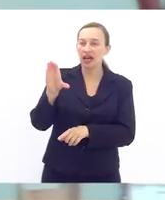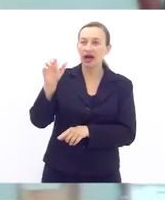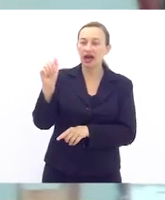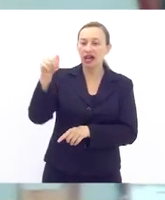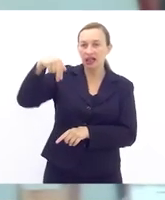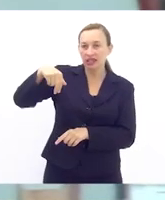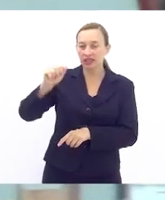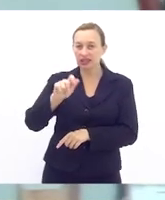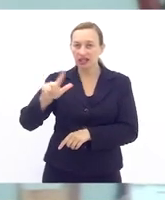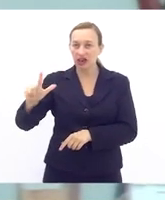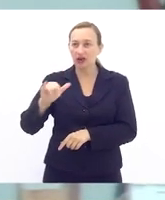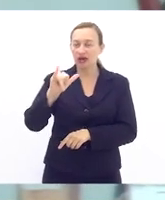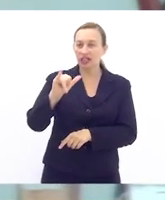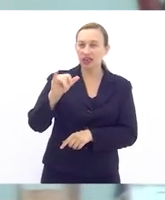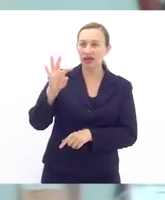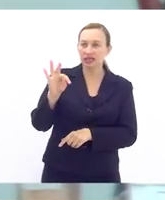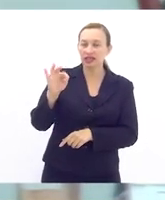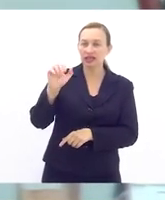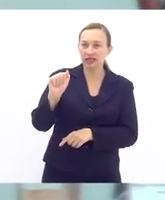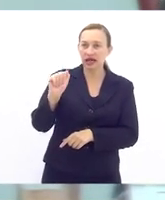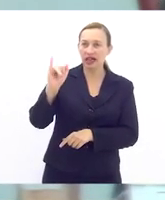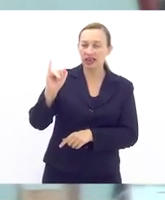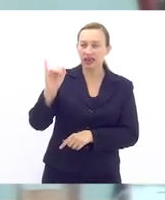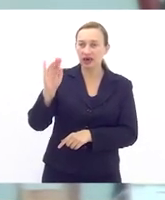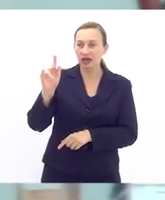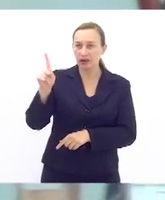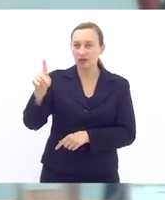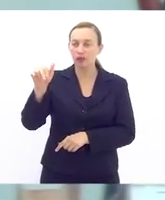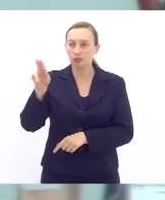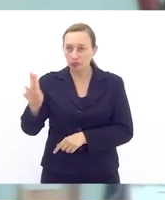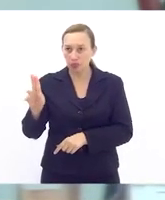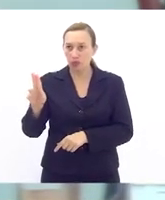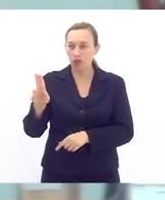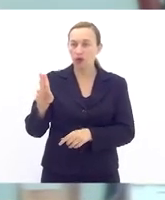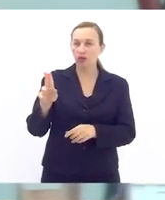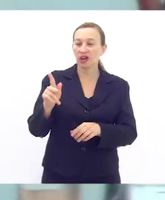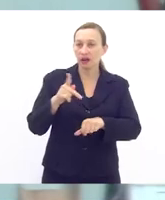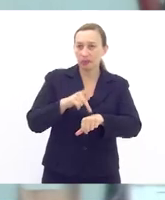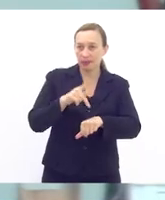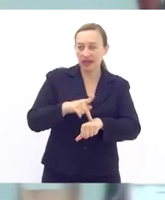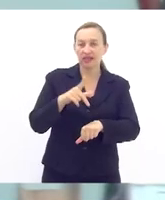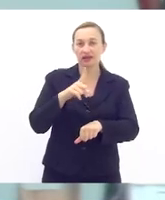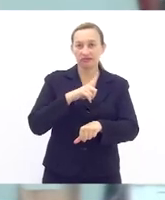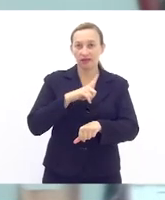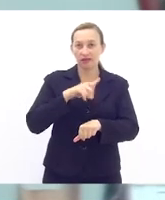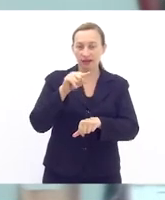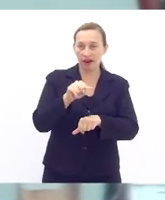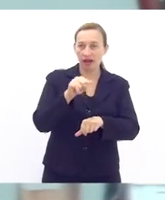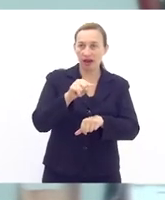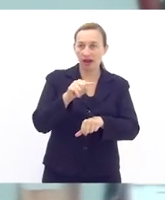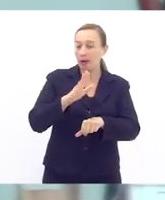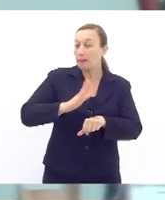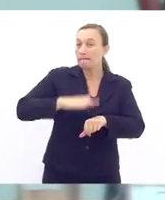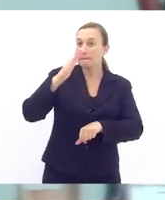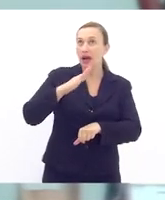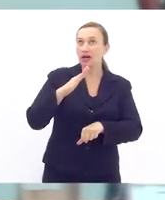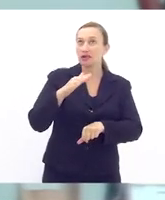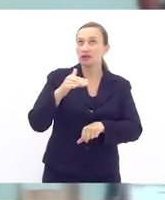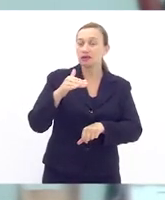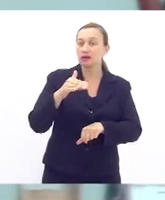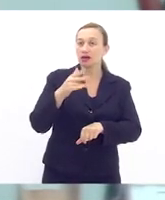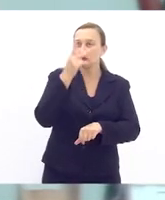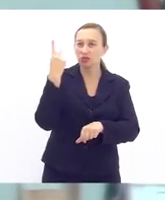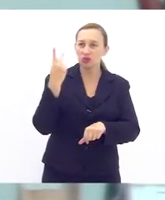1970 que seria a requalificação daquele mole de pedra que foi feito com muito mais as pessoas